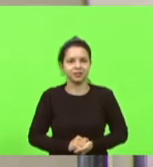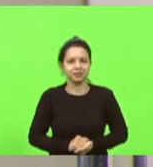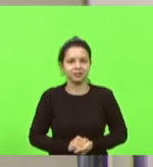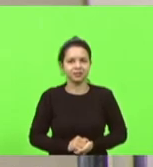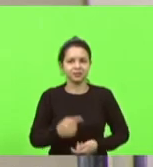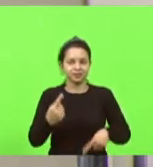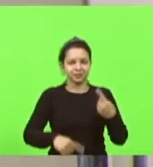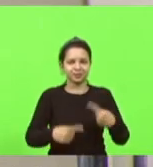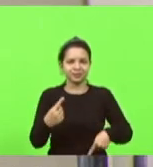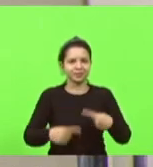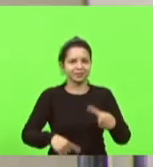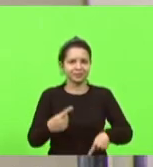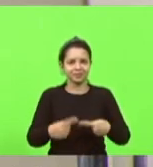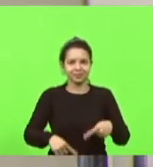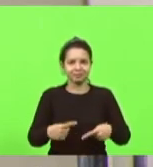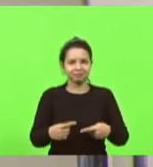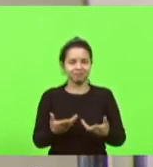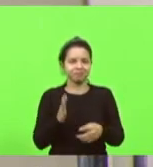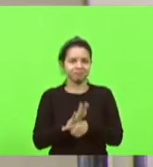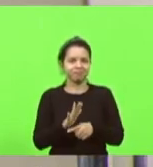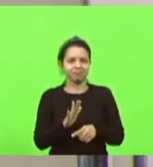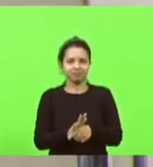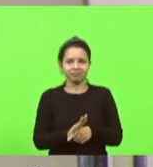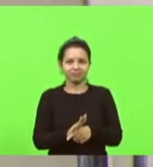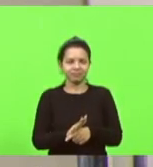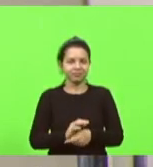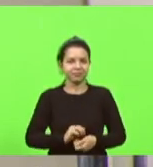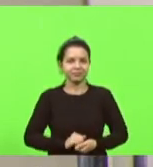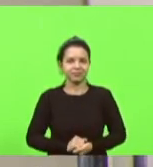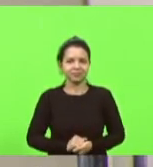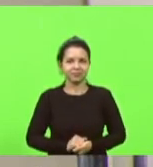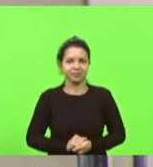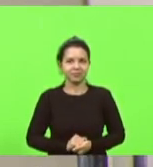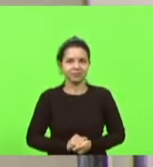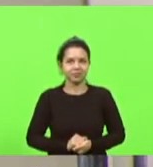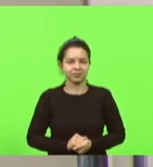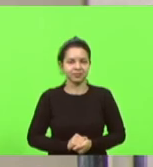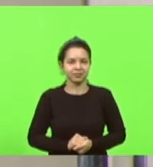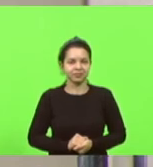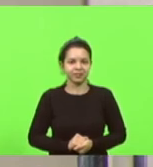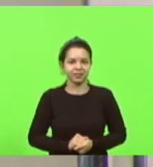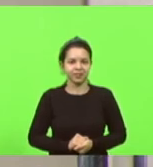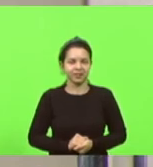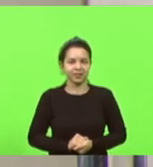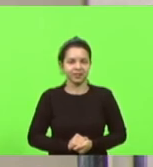discutir em votação, deputados que aprovam permaneçam como se encontram, os que discordam se manifestem.